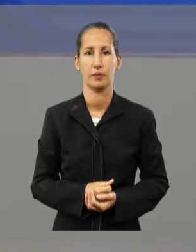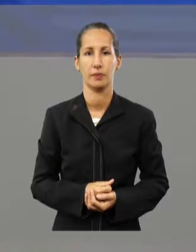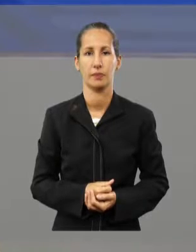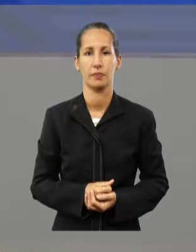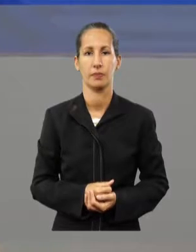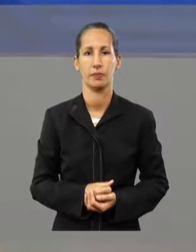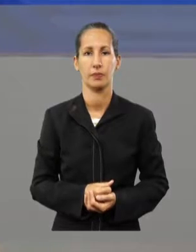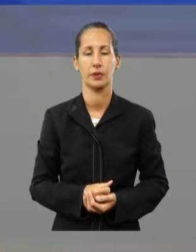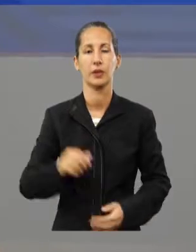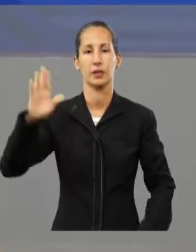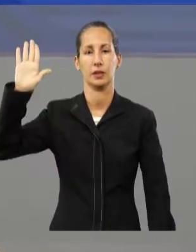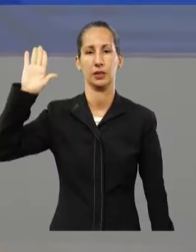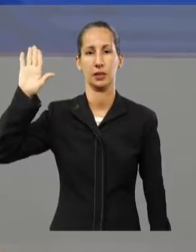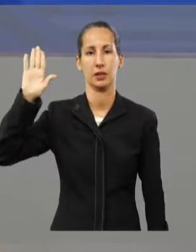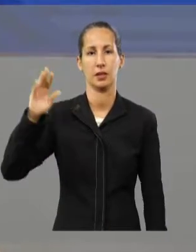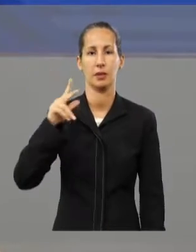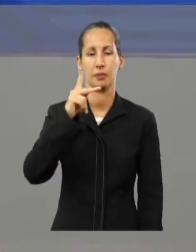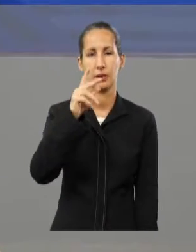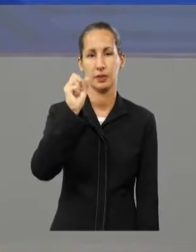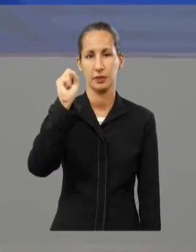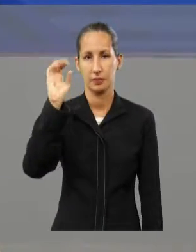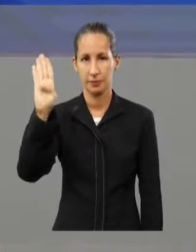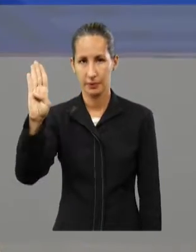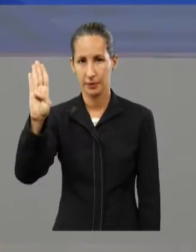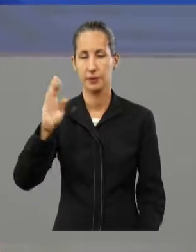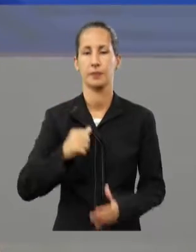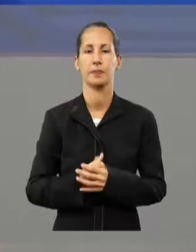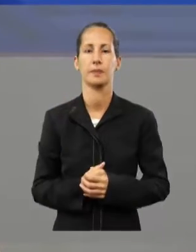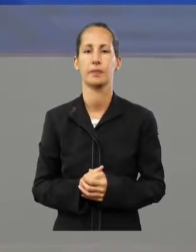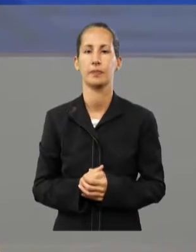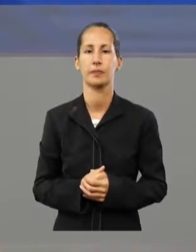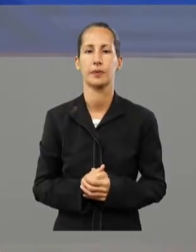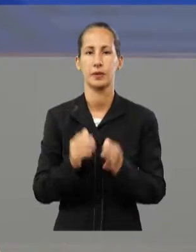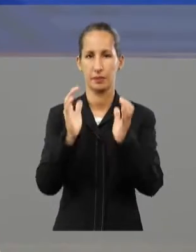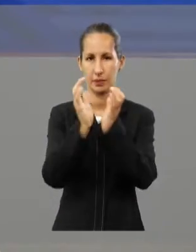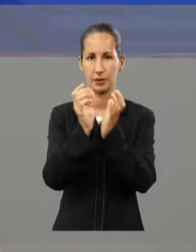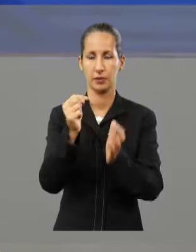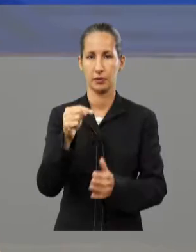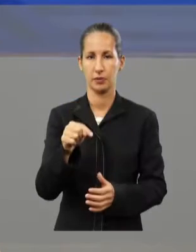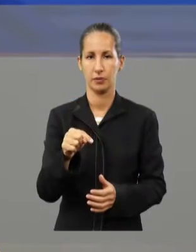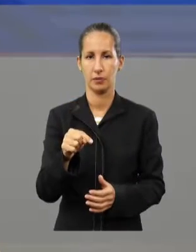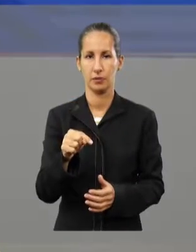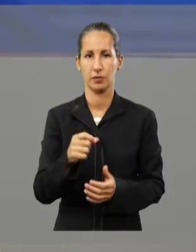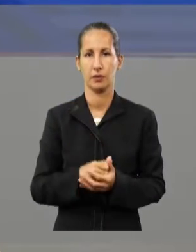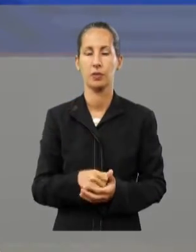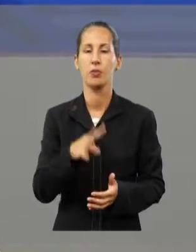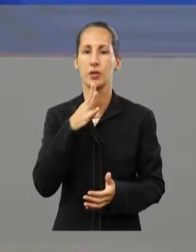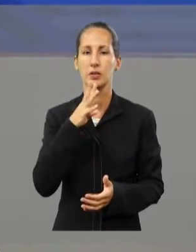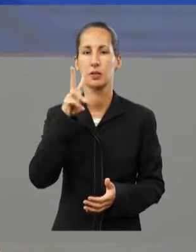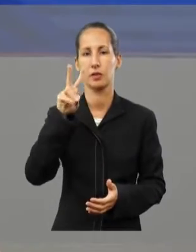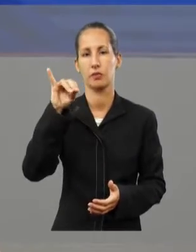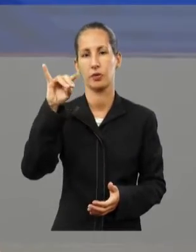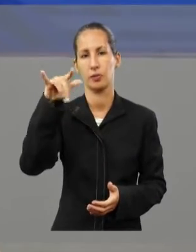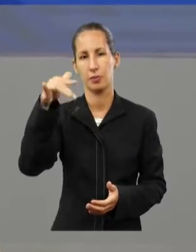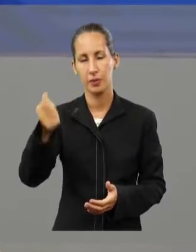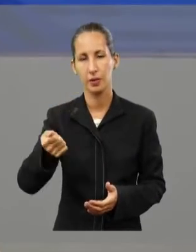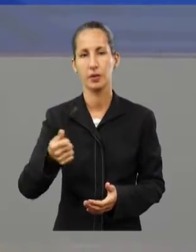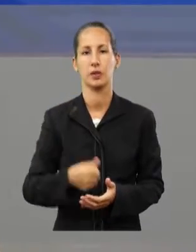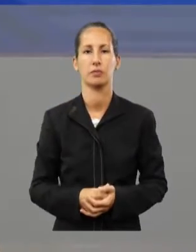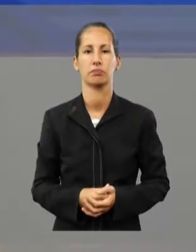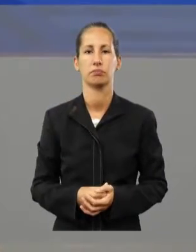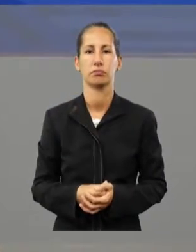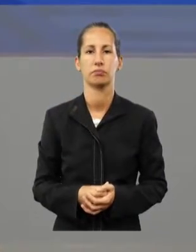Eu é pré-candidato pelo PSB, partido da saudosa Vilma.